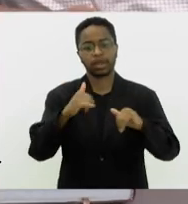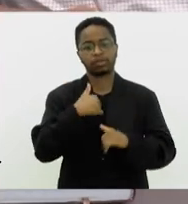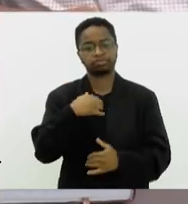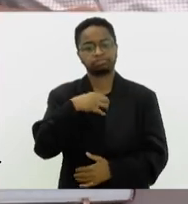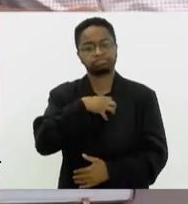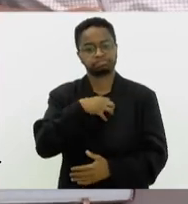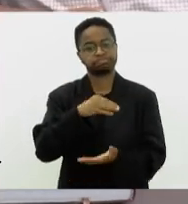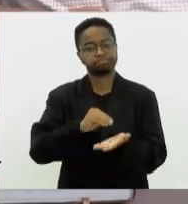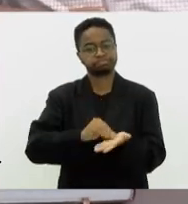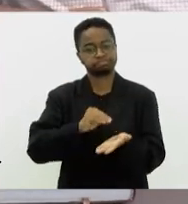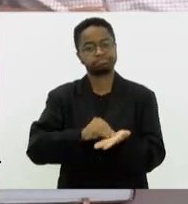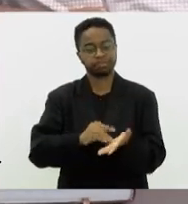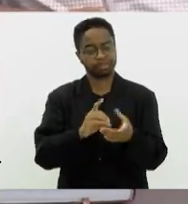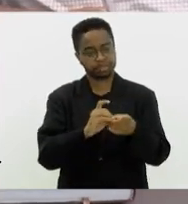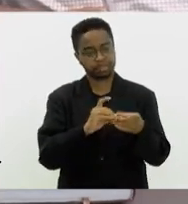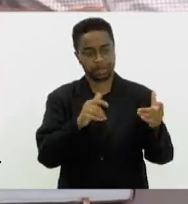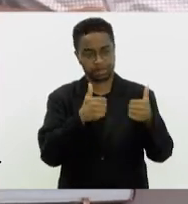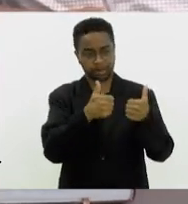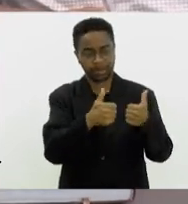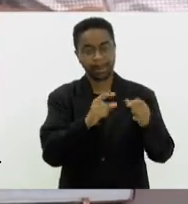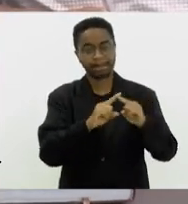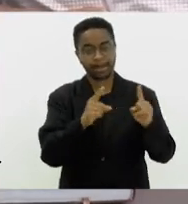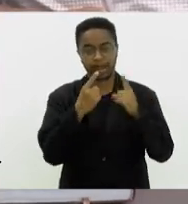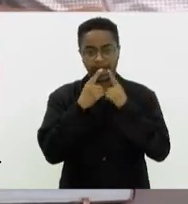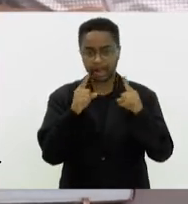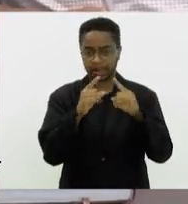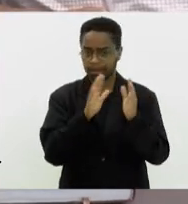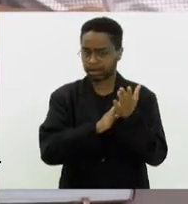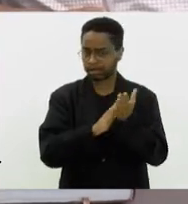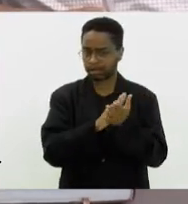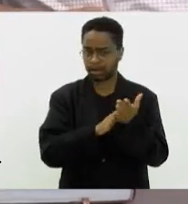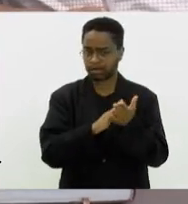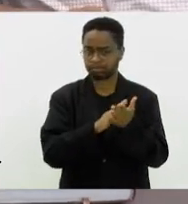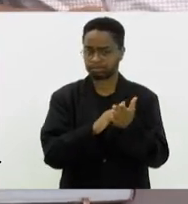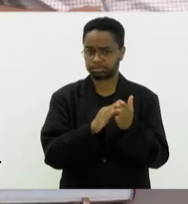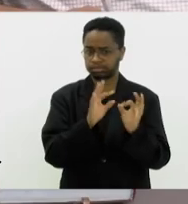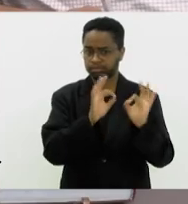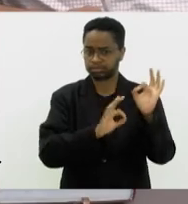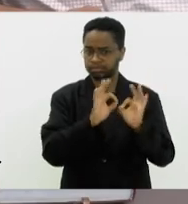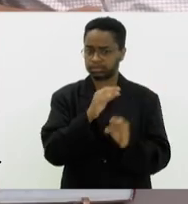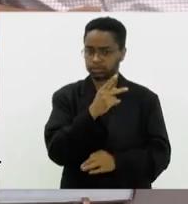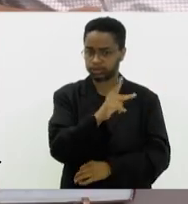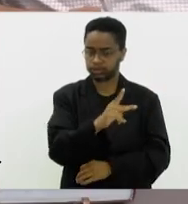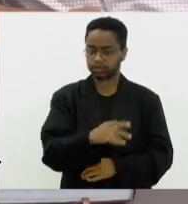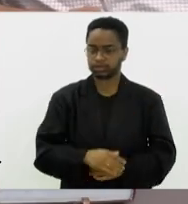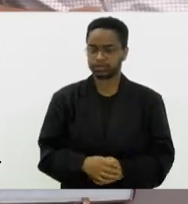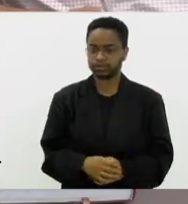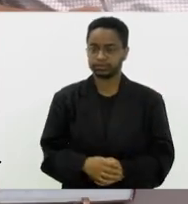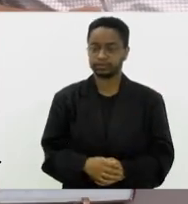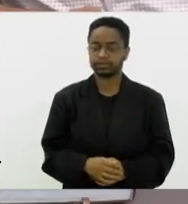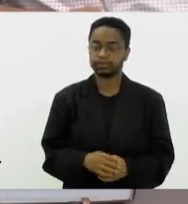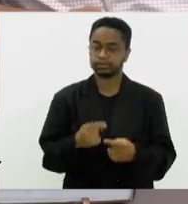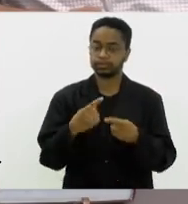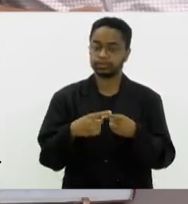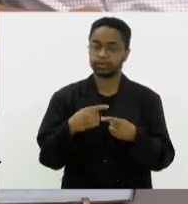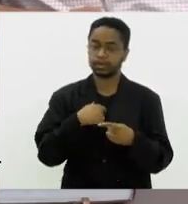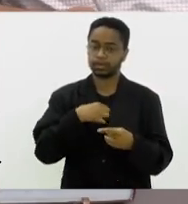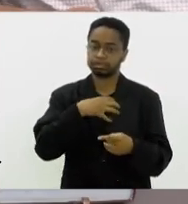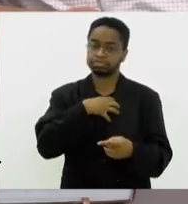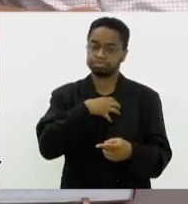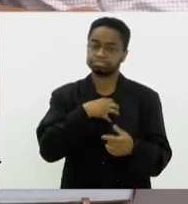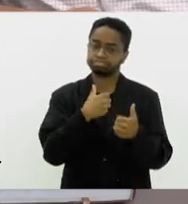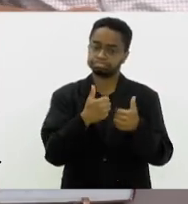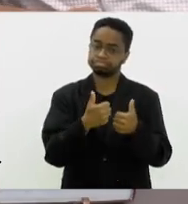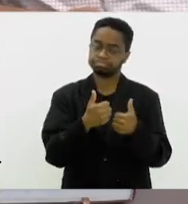abstinência, democraticamente, justo, e sem questionar o conjunto da obra de Vossa Excelência como presidente, que eu me sinto muito